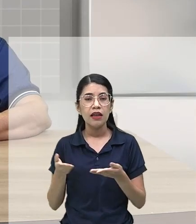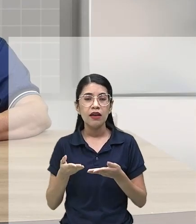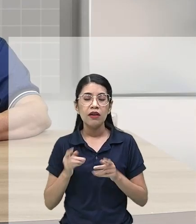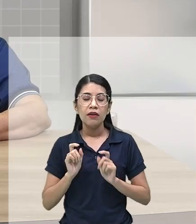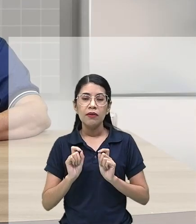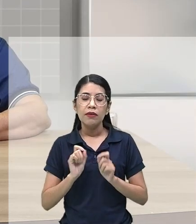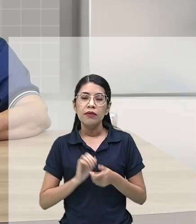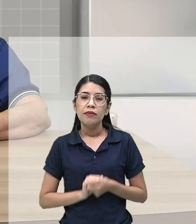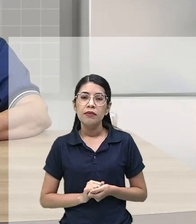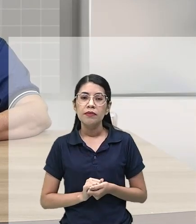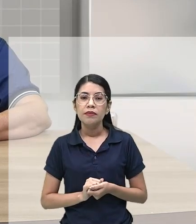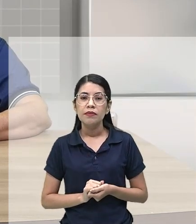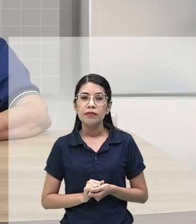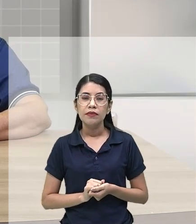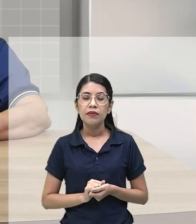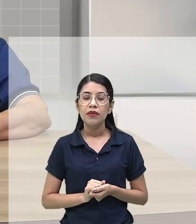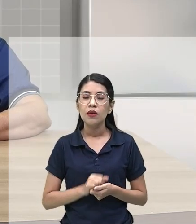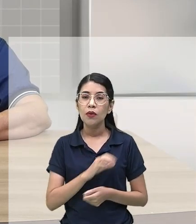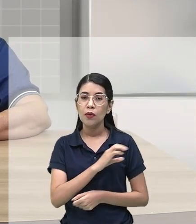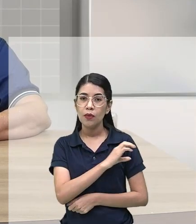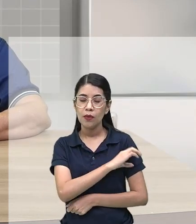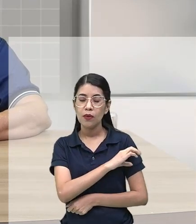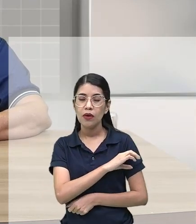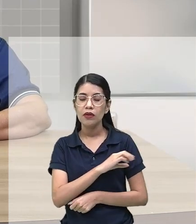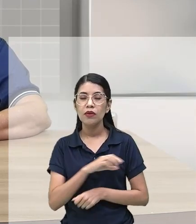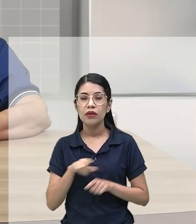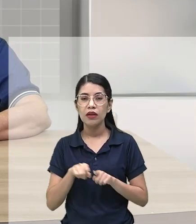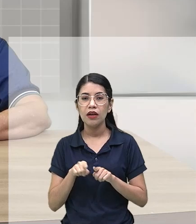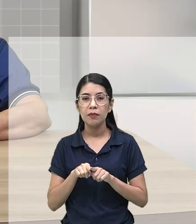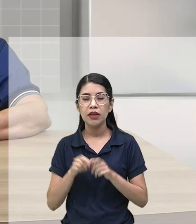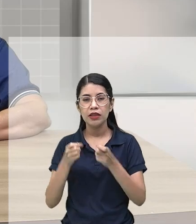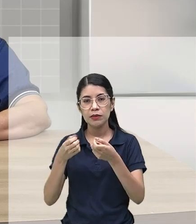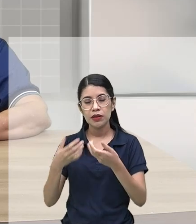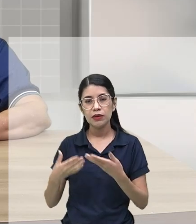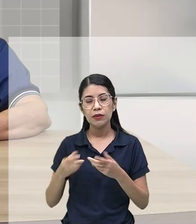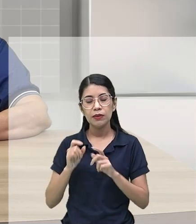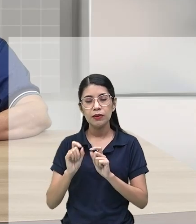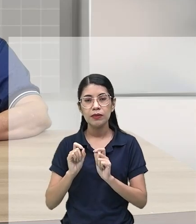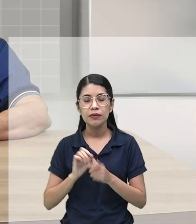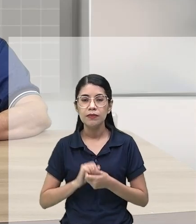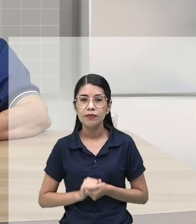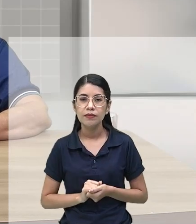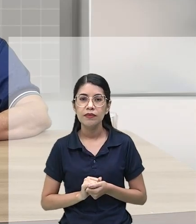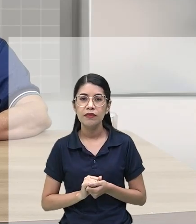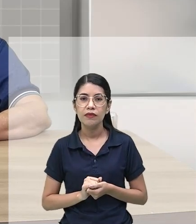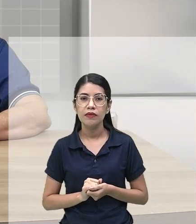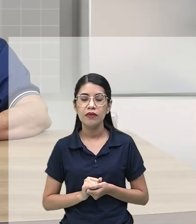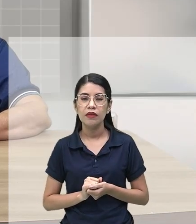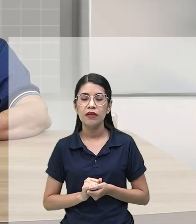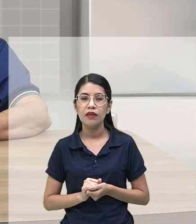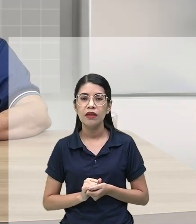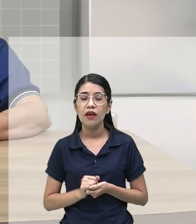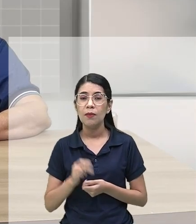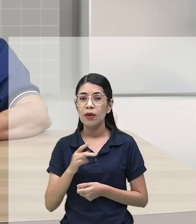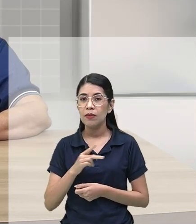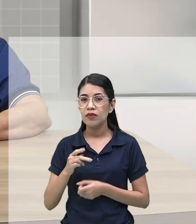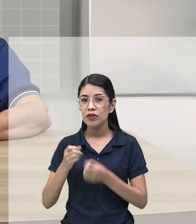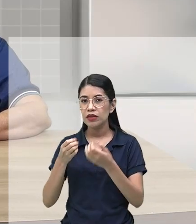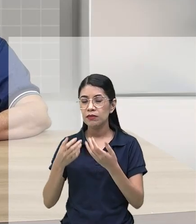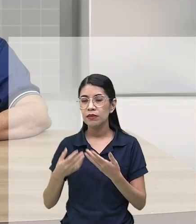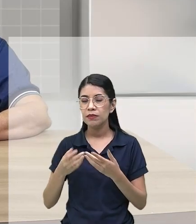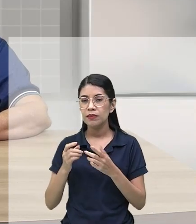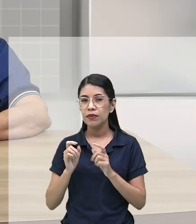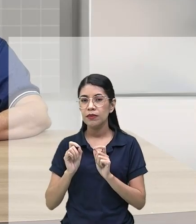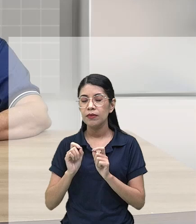agora há pouco com o nosso coordenador Rafael, houve aí uma colocação, né, de uma professora, no caso,